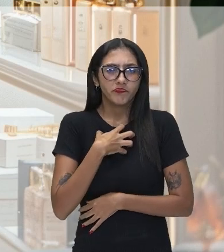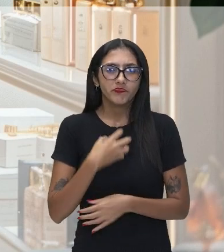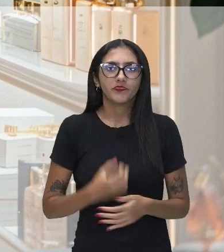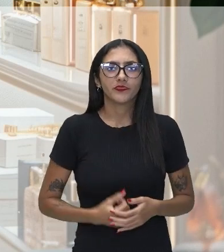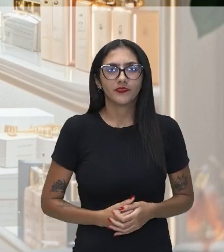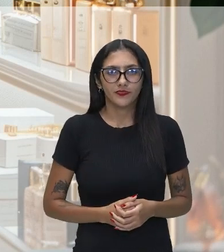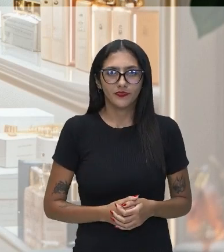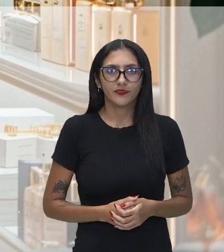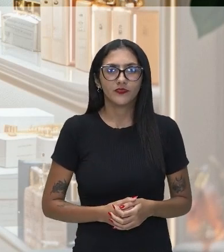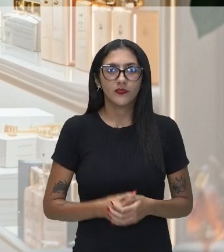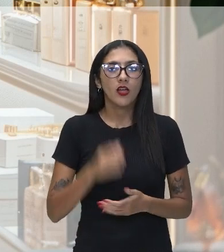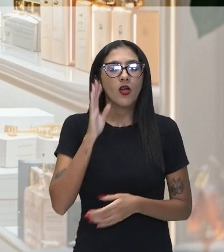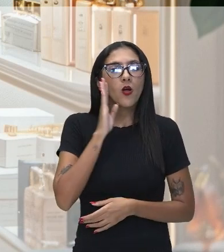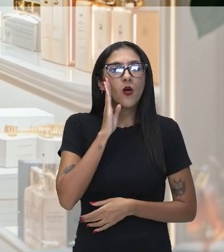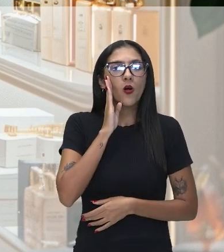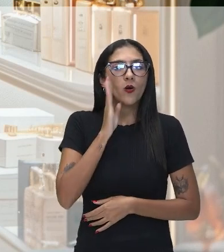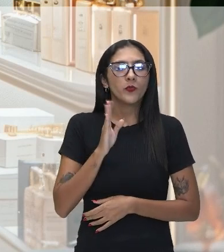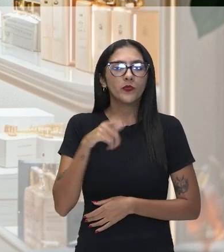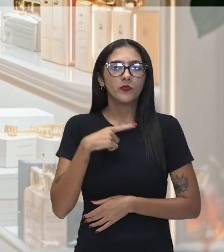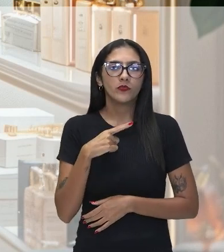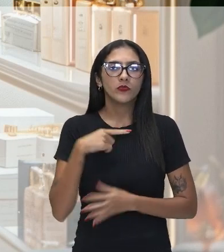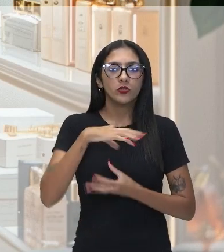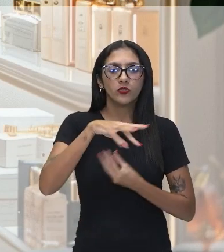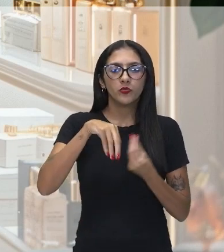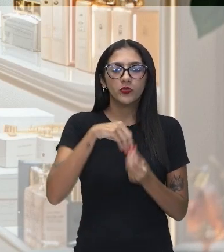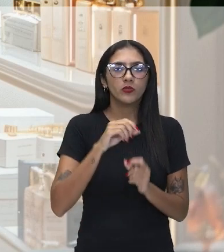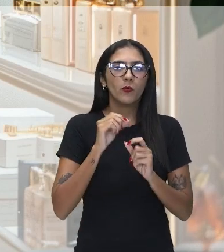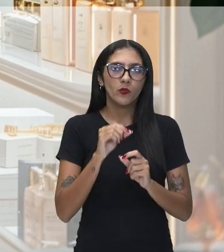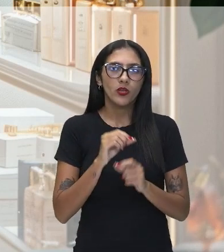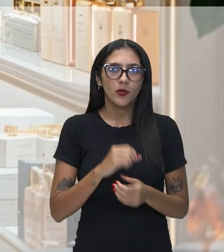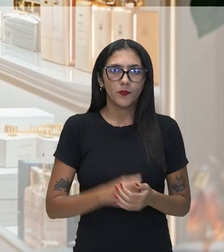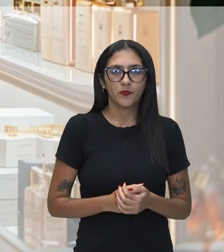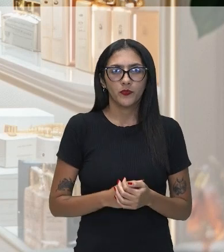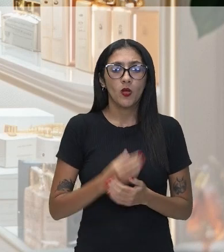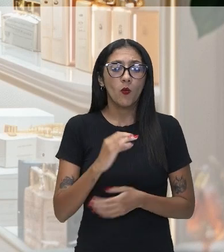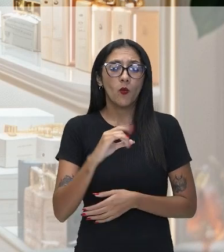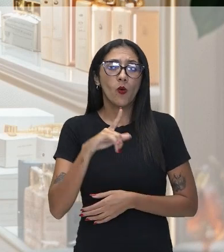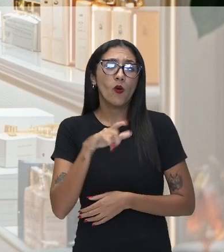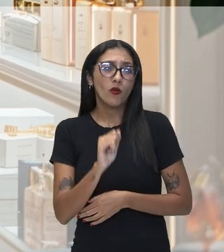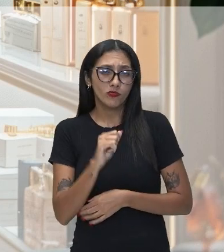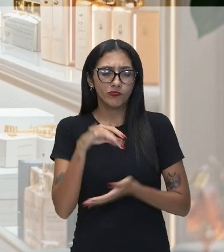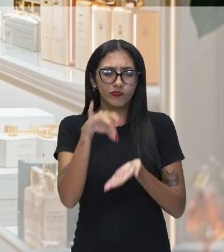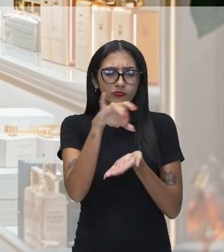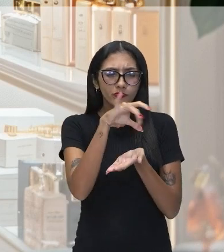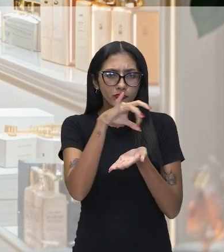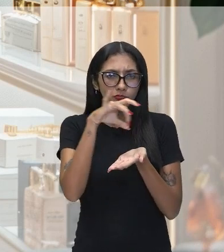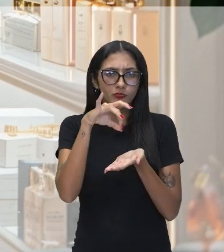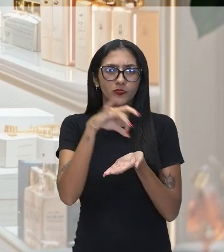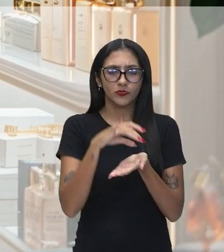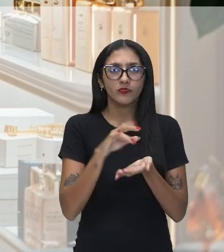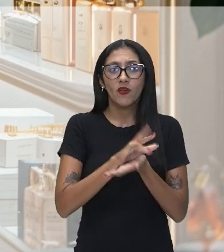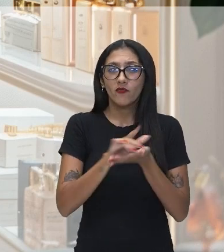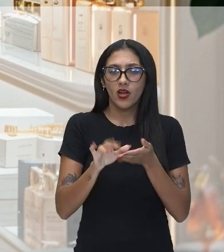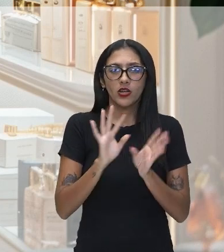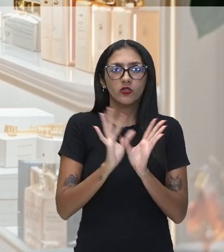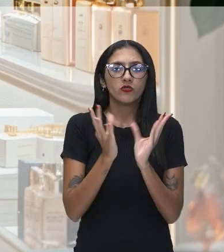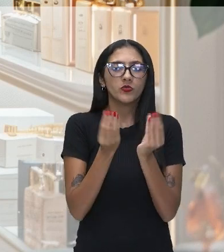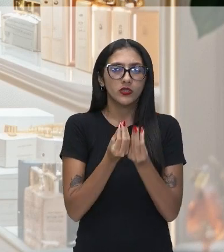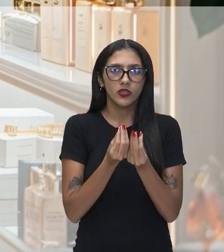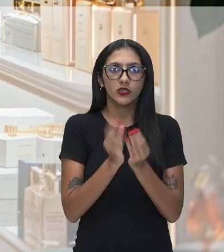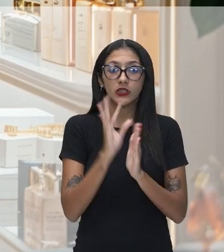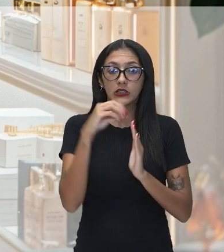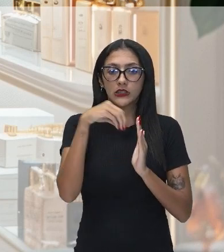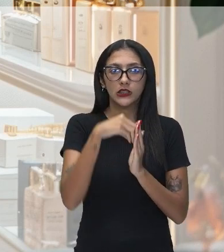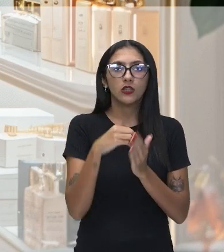o principal constituinte o óleo essencial. E muitos dos componentes dos